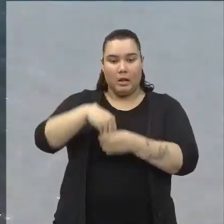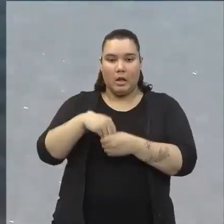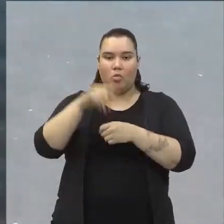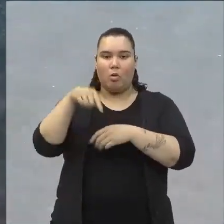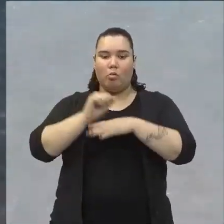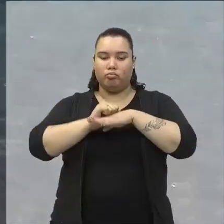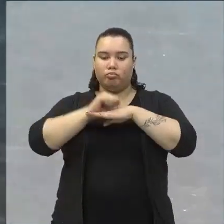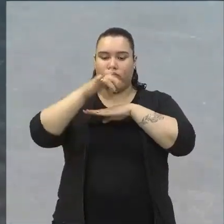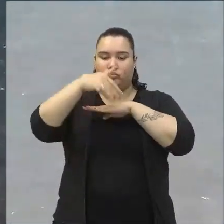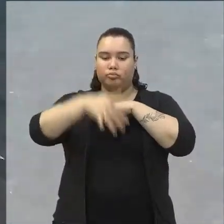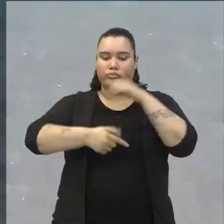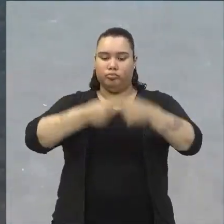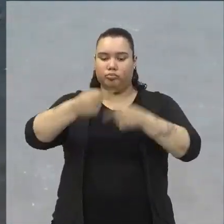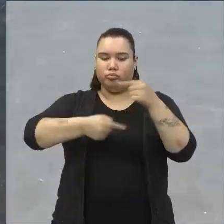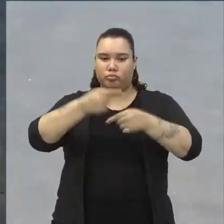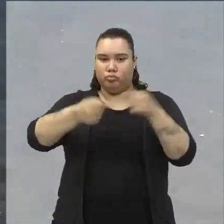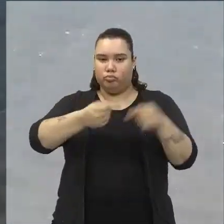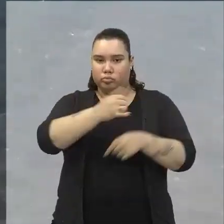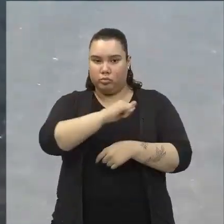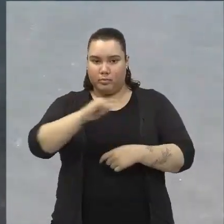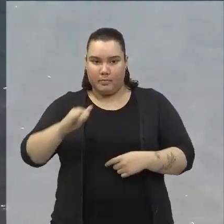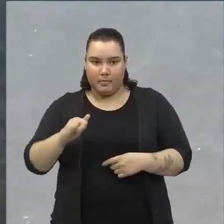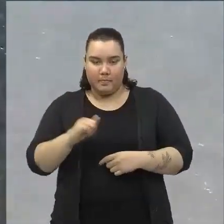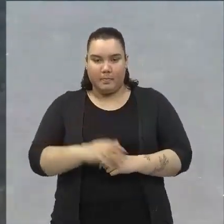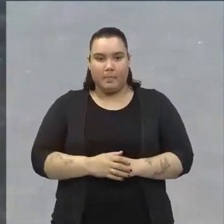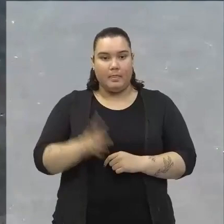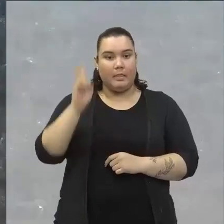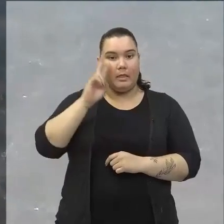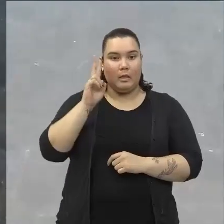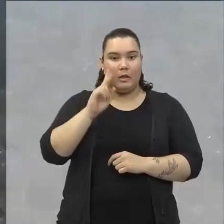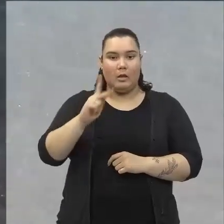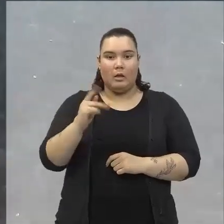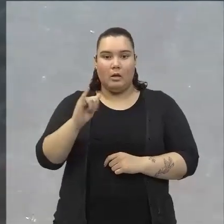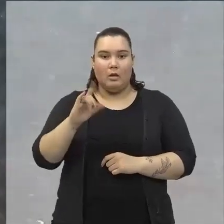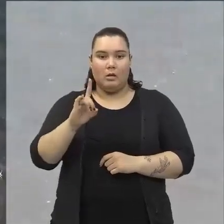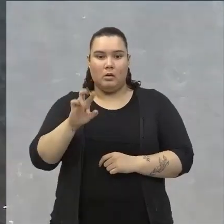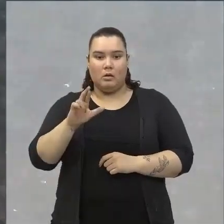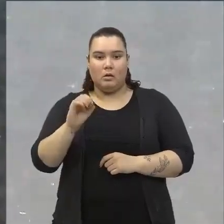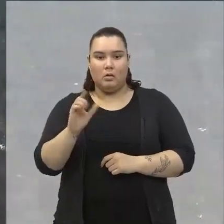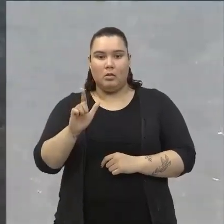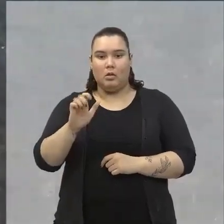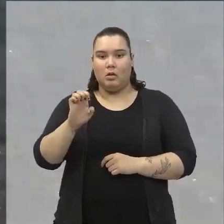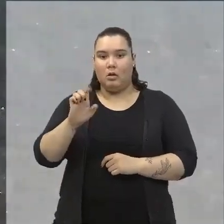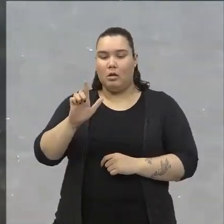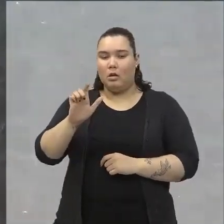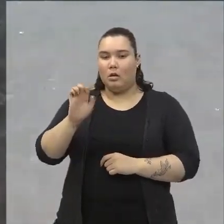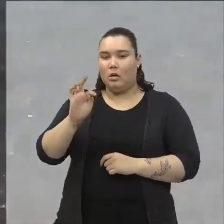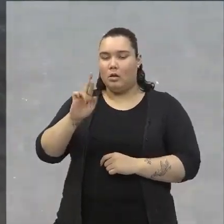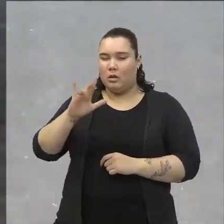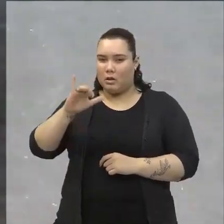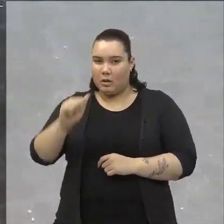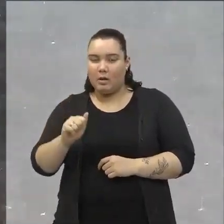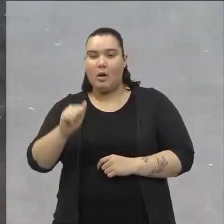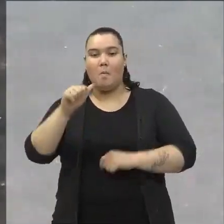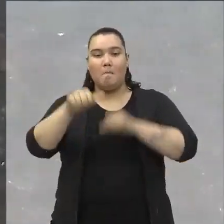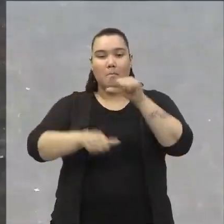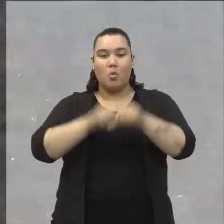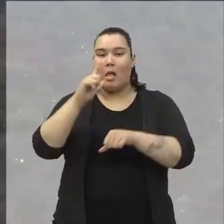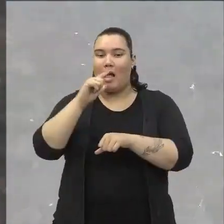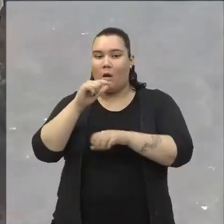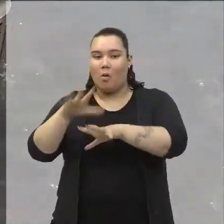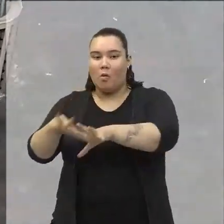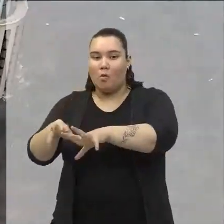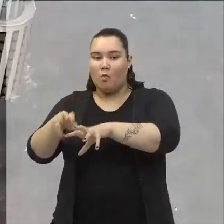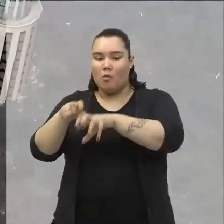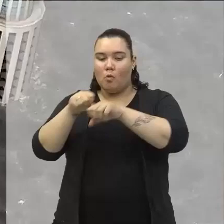a ela. Lembrem vocês que uma hidrelétrica é um local onde nós transformamos energia hidráulica da água